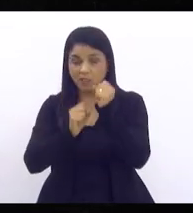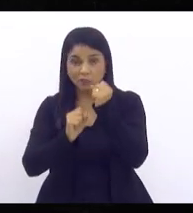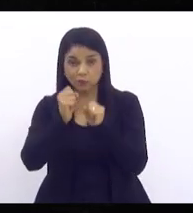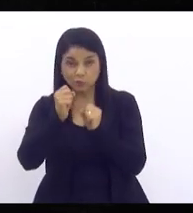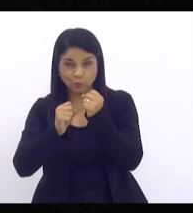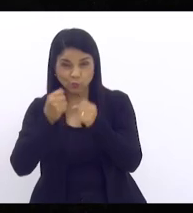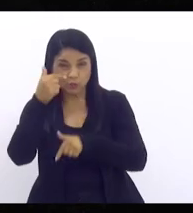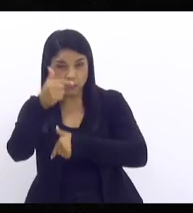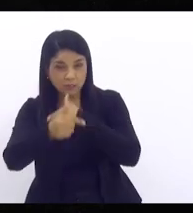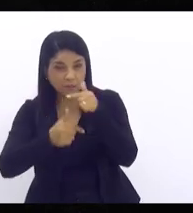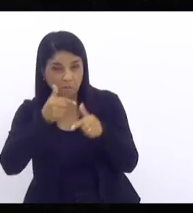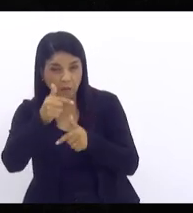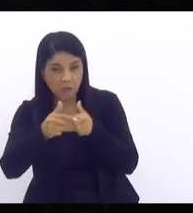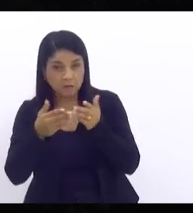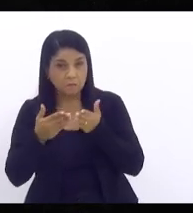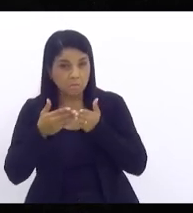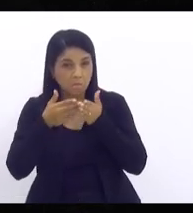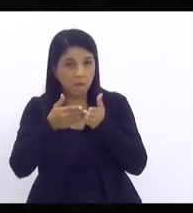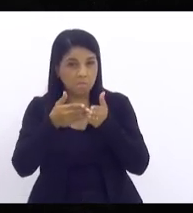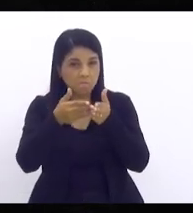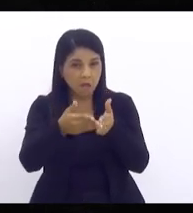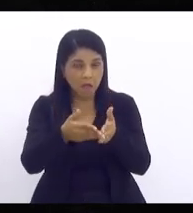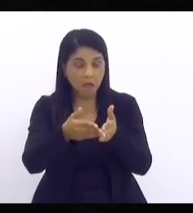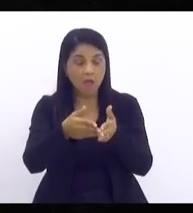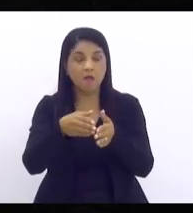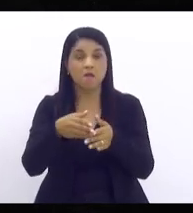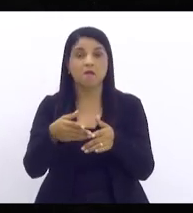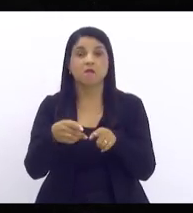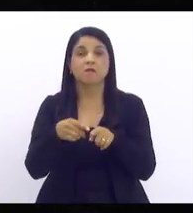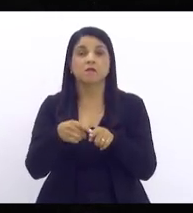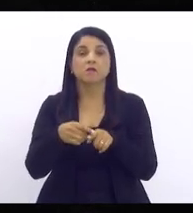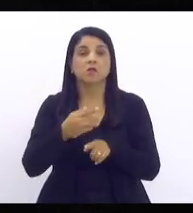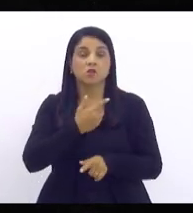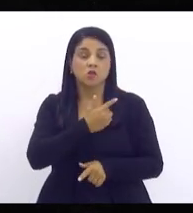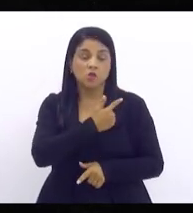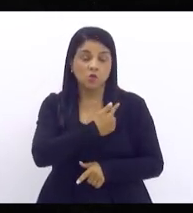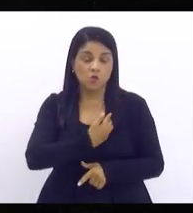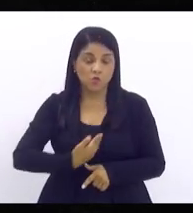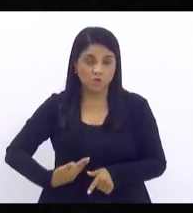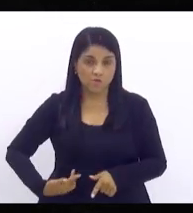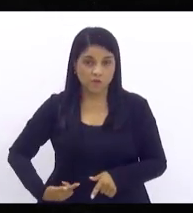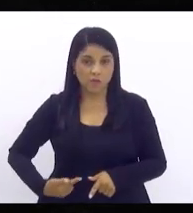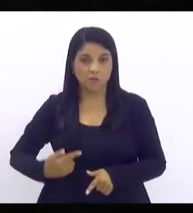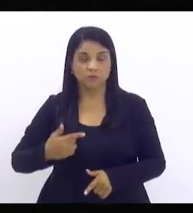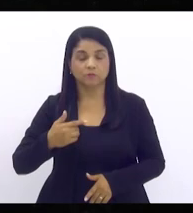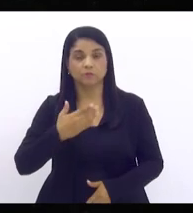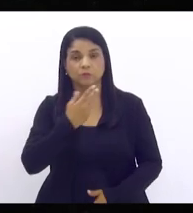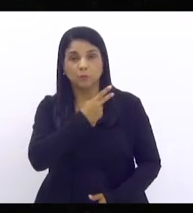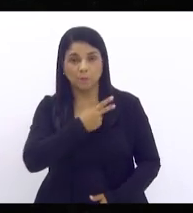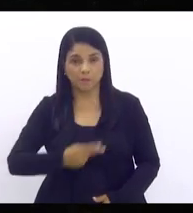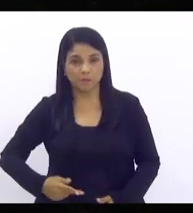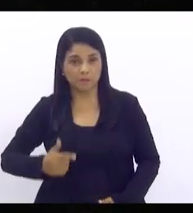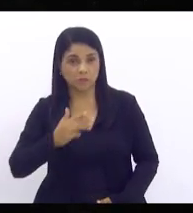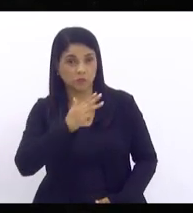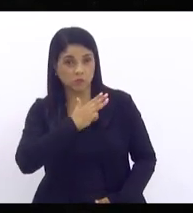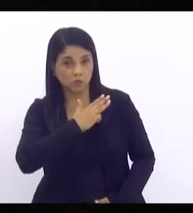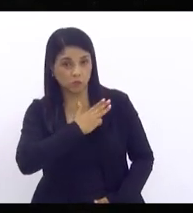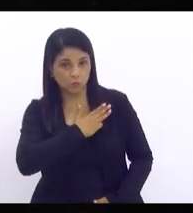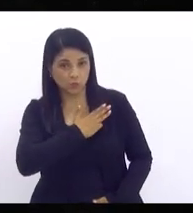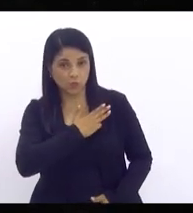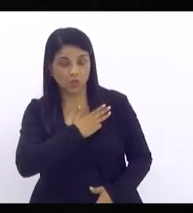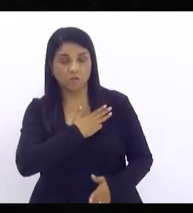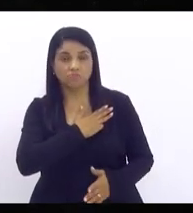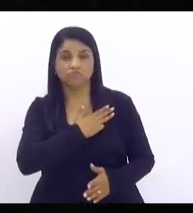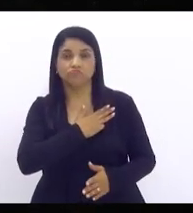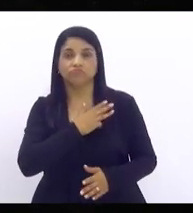naval. A partir da determinação do governo do presidente Lula, da Lei de Conteúdo